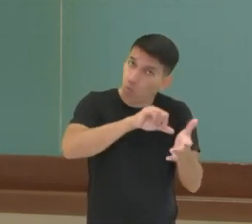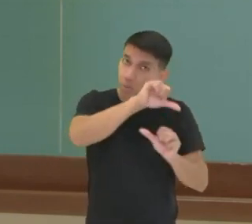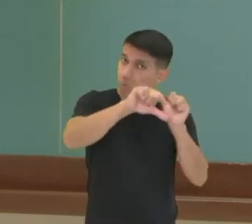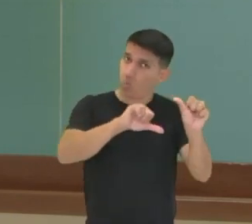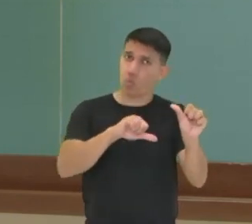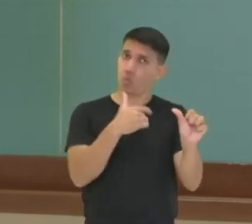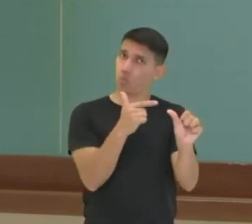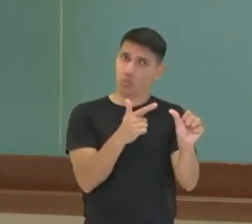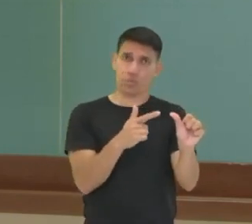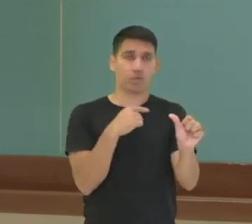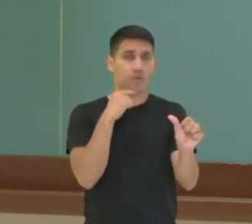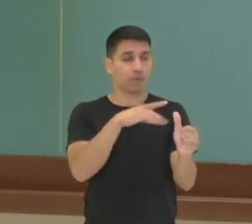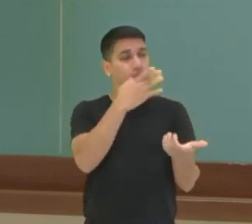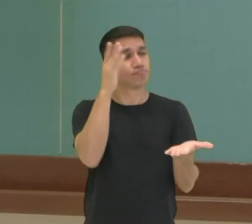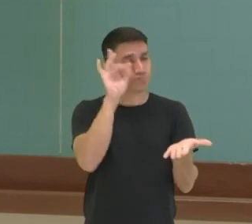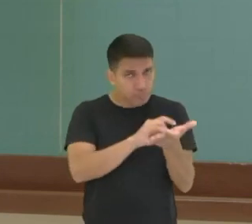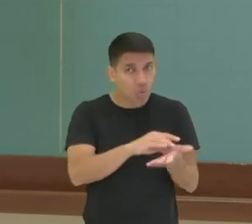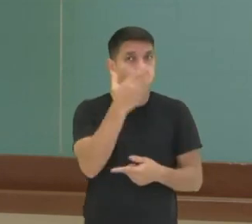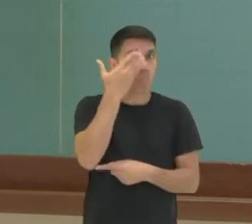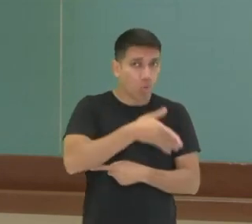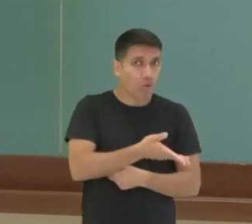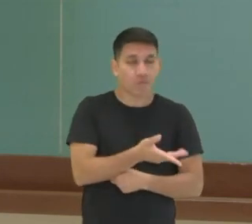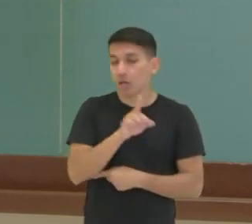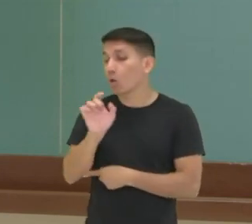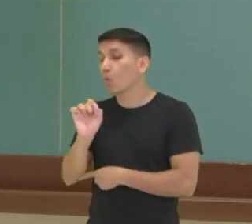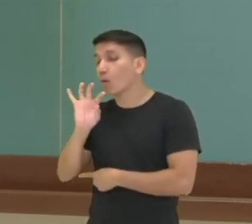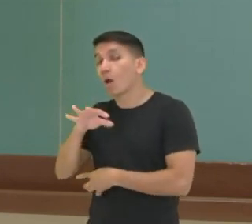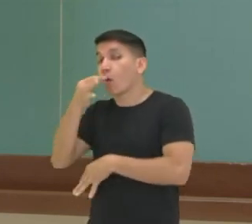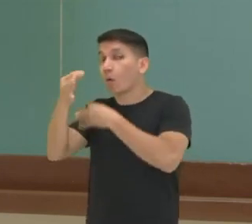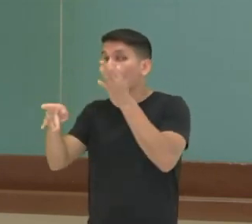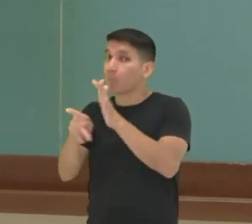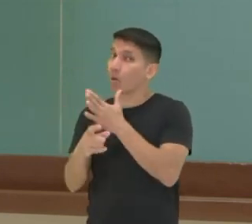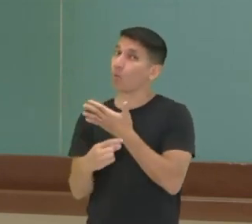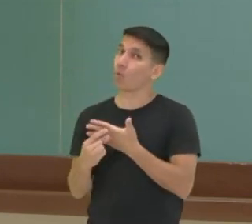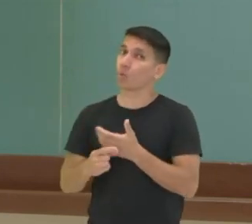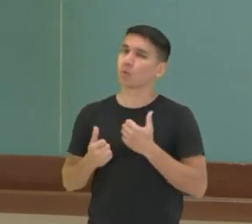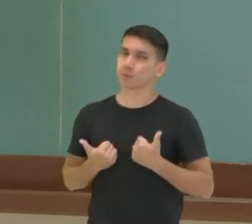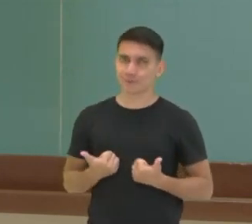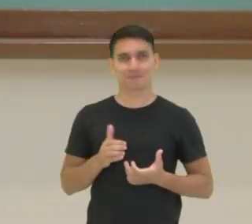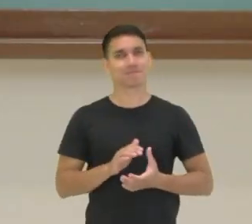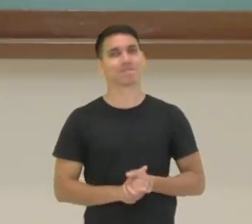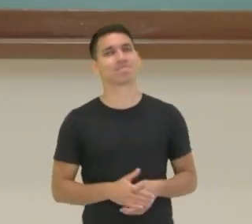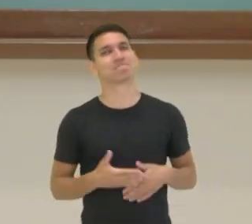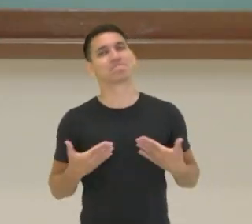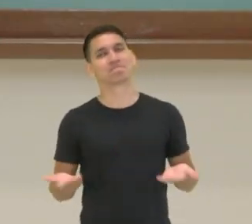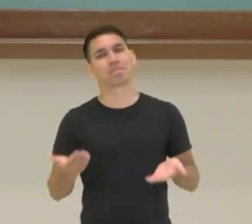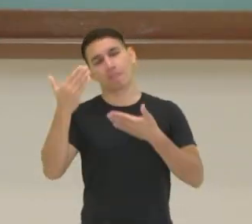que é comprovado e o que é parte da opinião do escritor. Beleza?